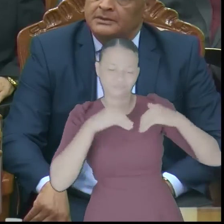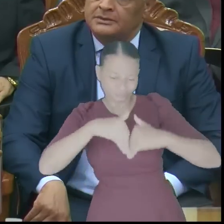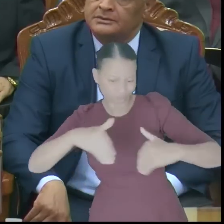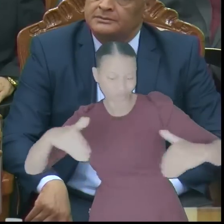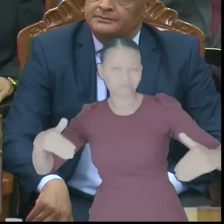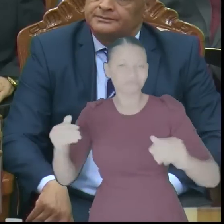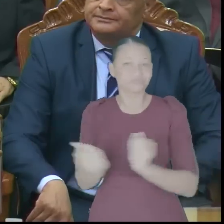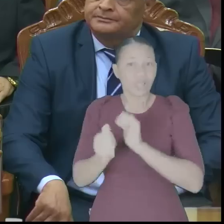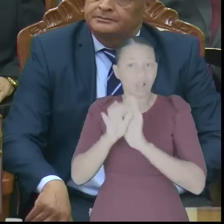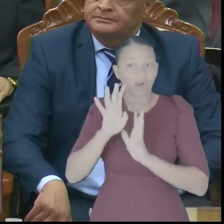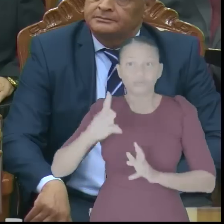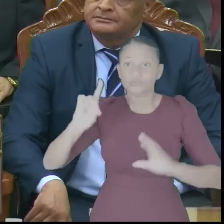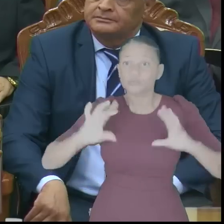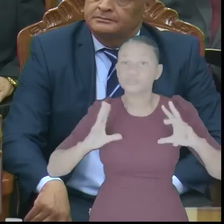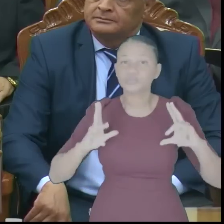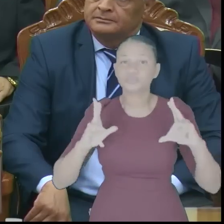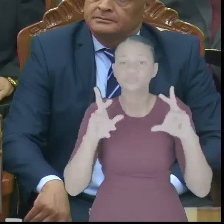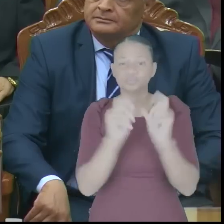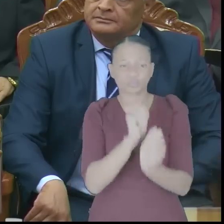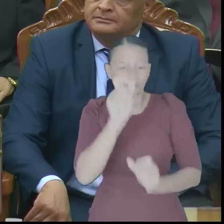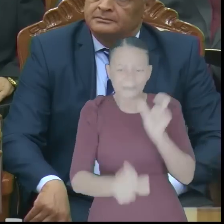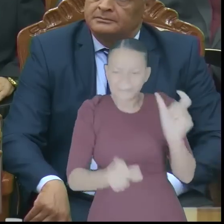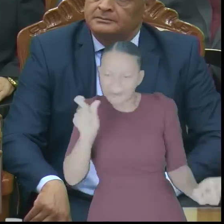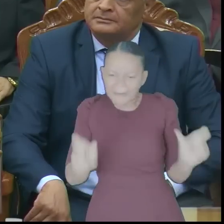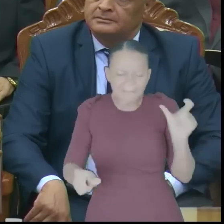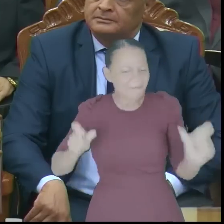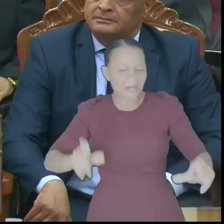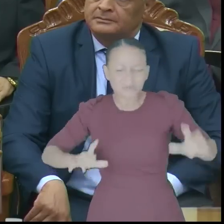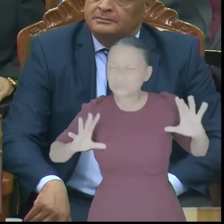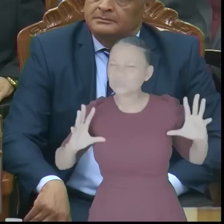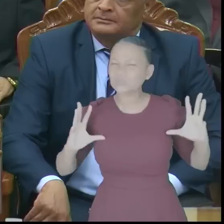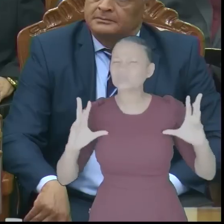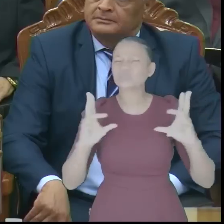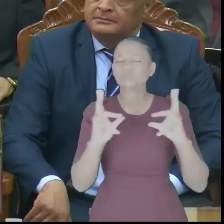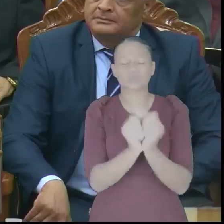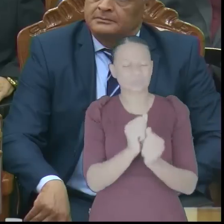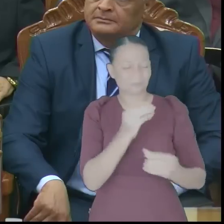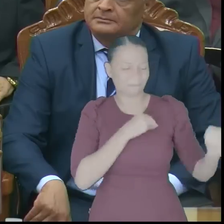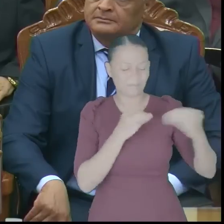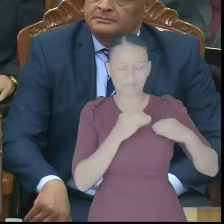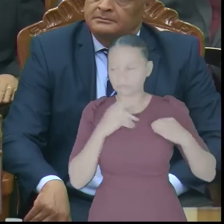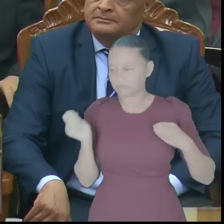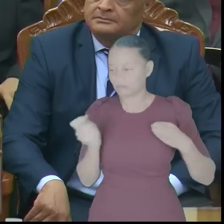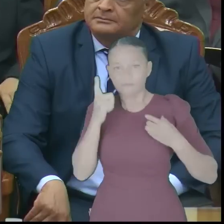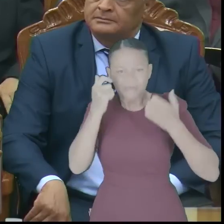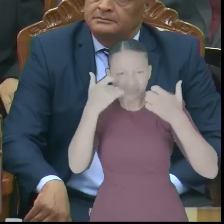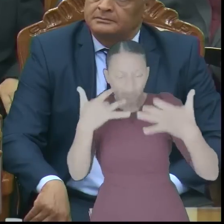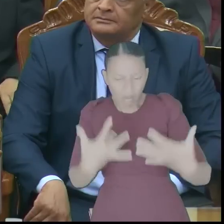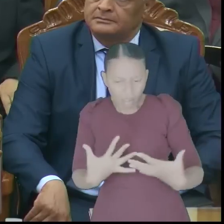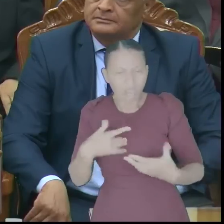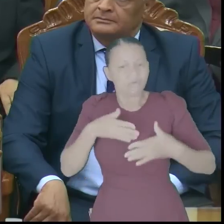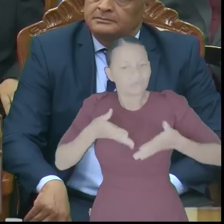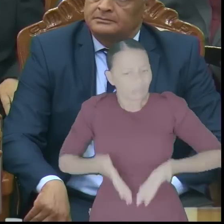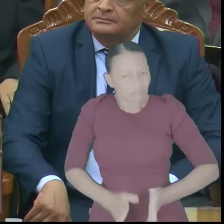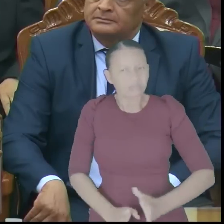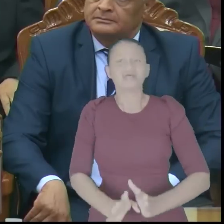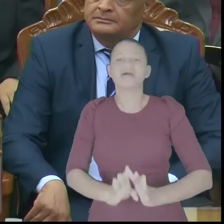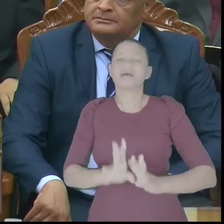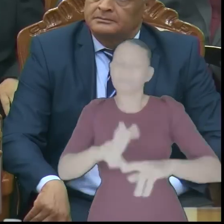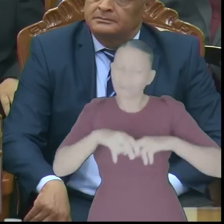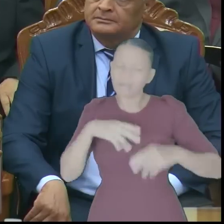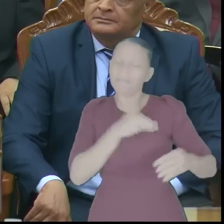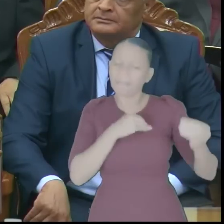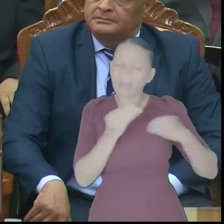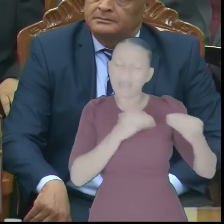Deus. Toda a humanidade estava debaixo de pecado. Davi disse: em pecado eu nasci, e em pecado me concebeu minha